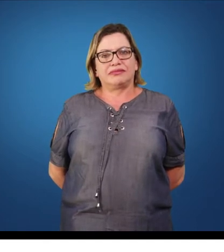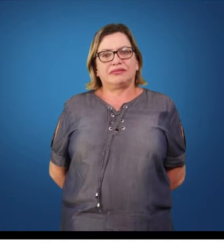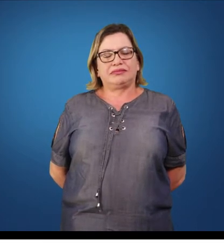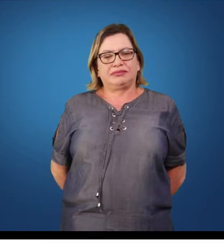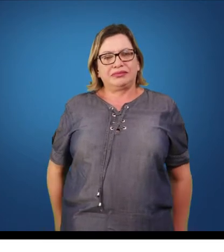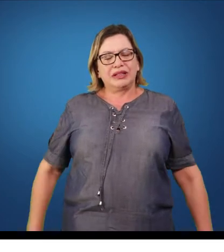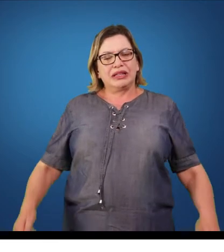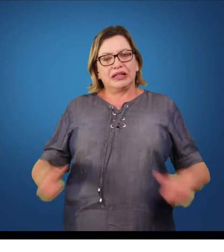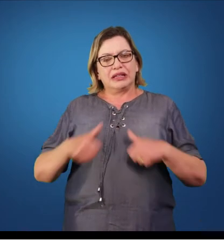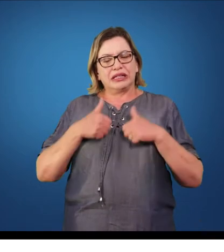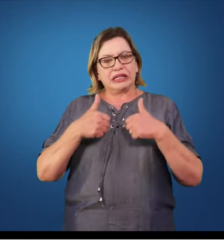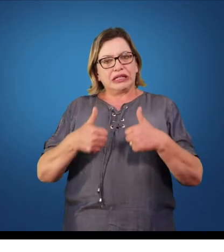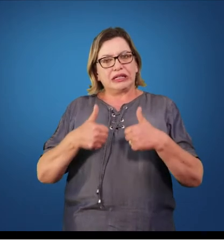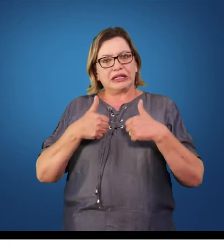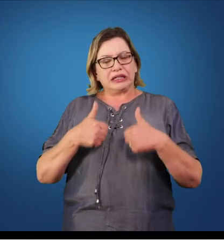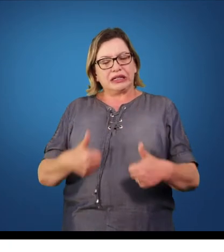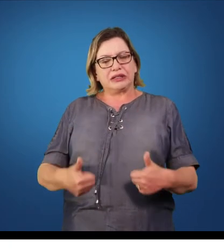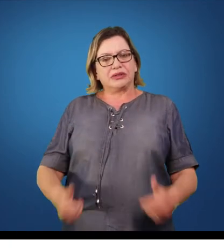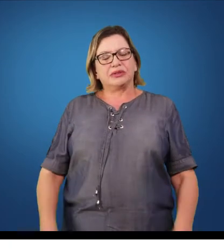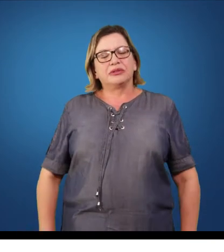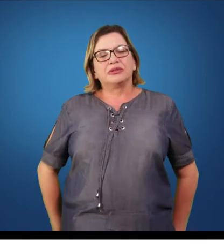Isso.